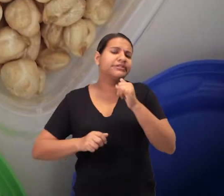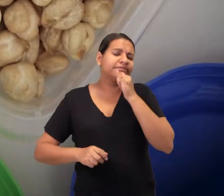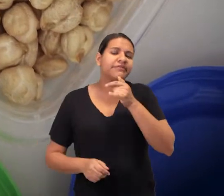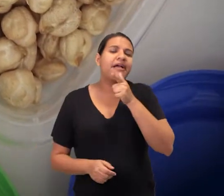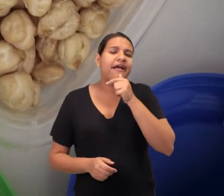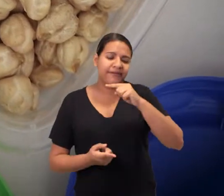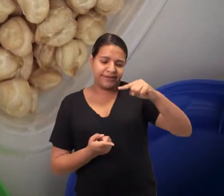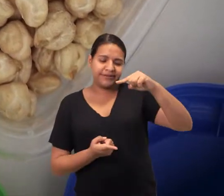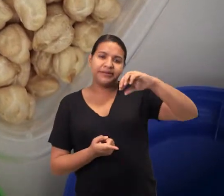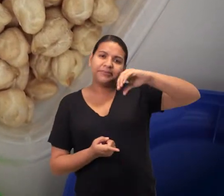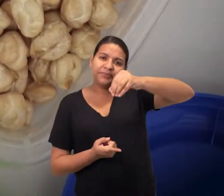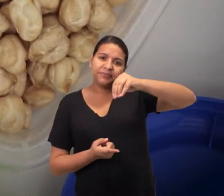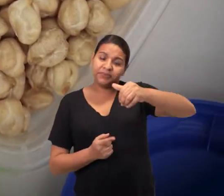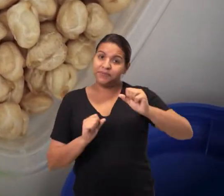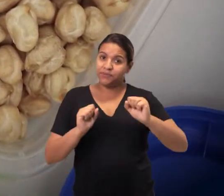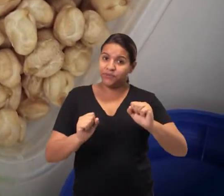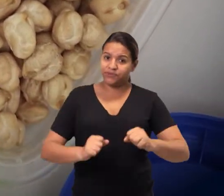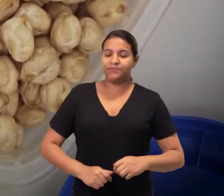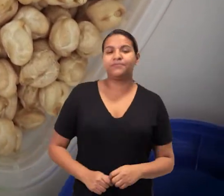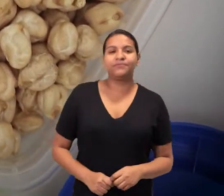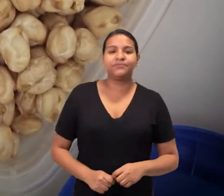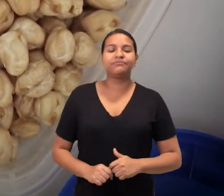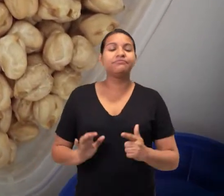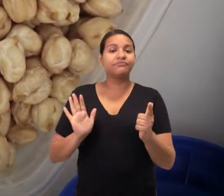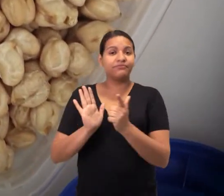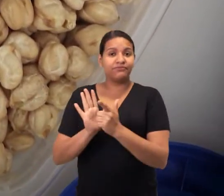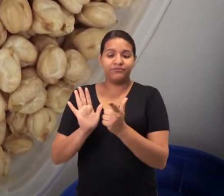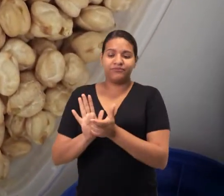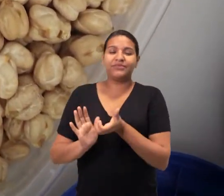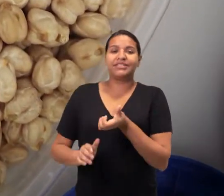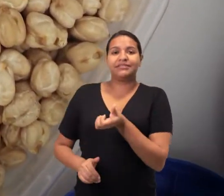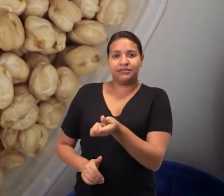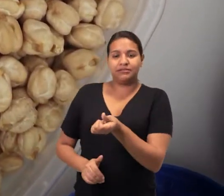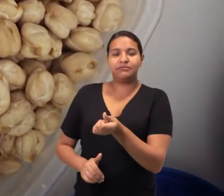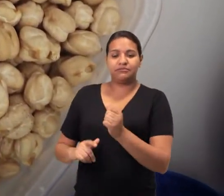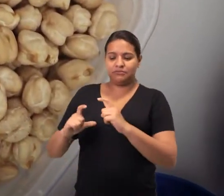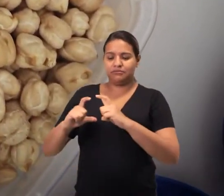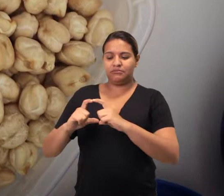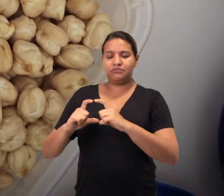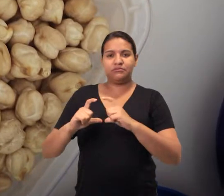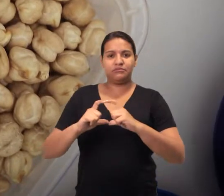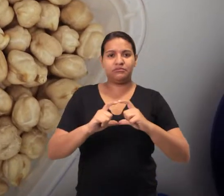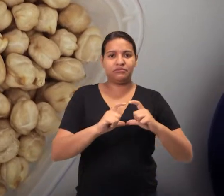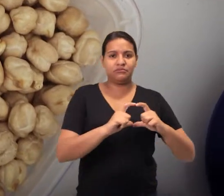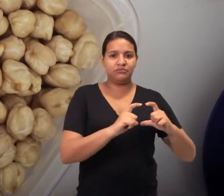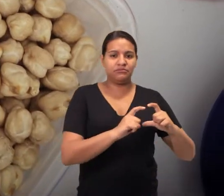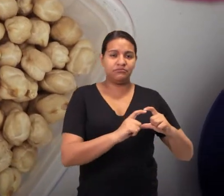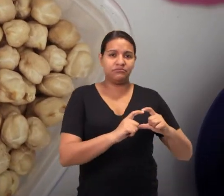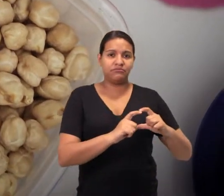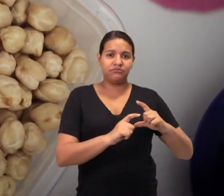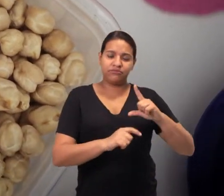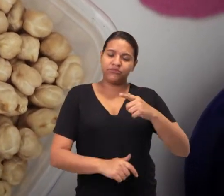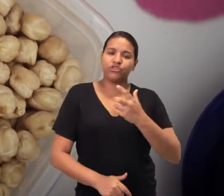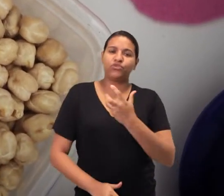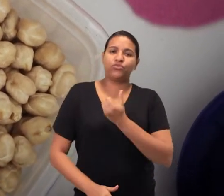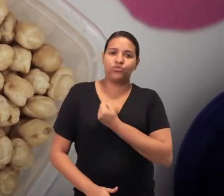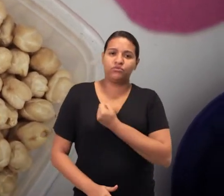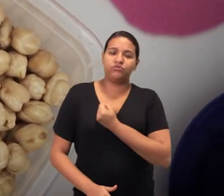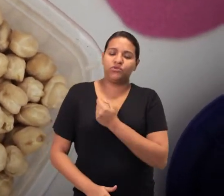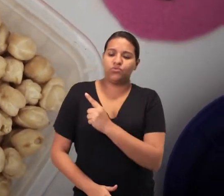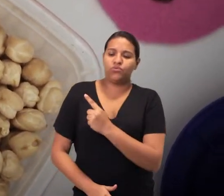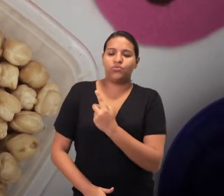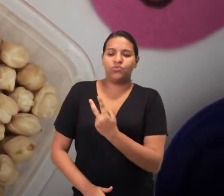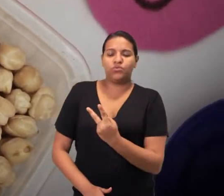garrafa d'água. 6 pedaços de papel cortados em círculos e numerados de 1 a